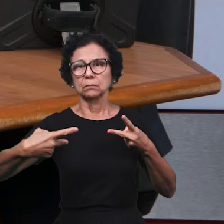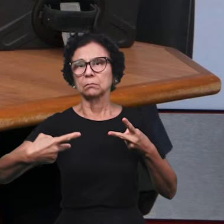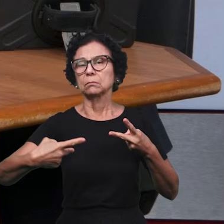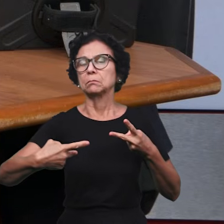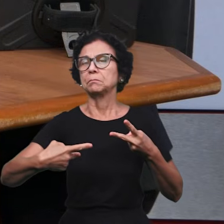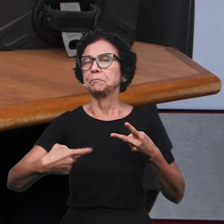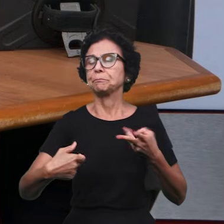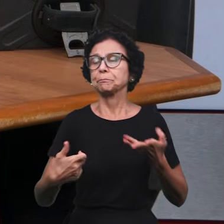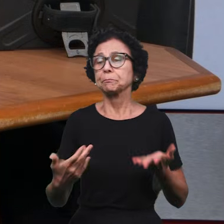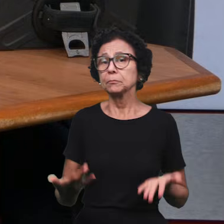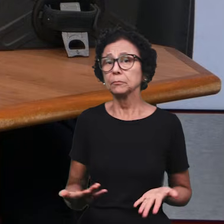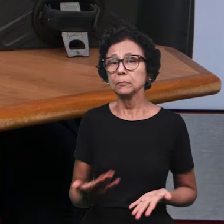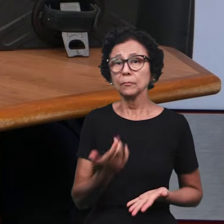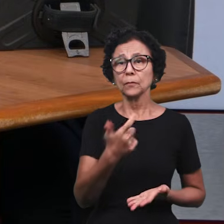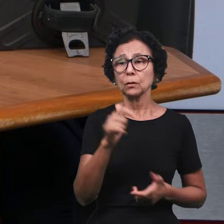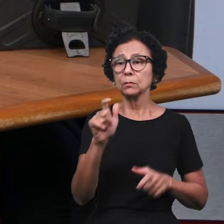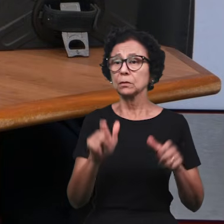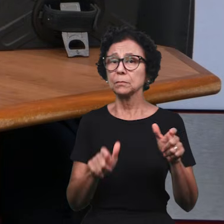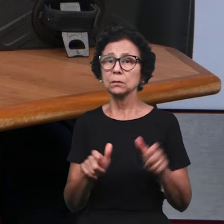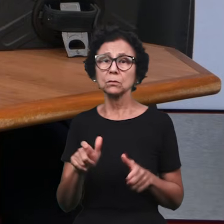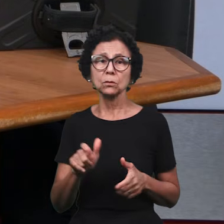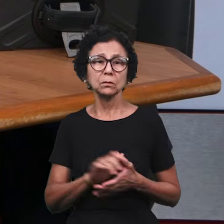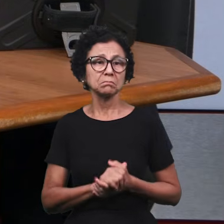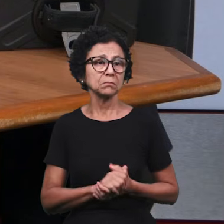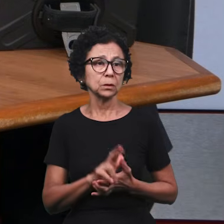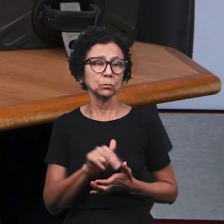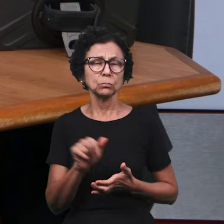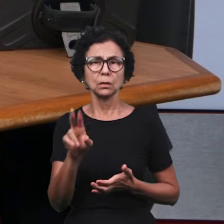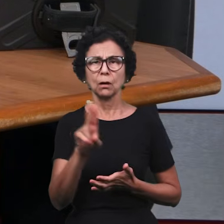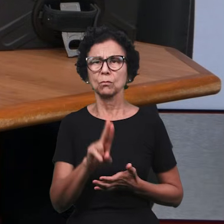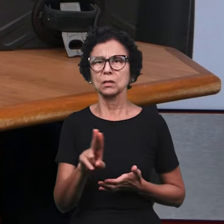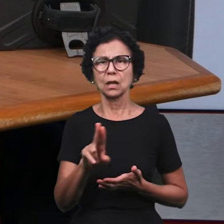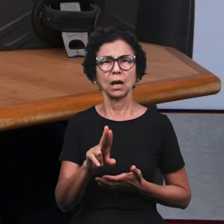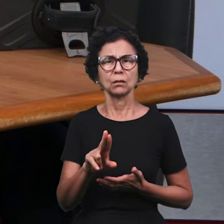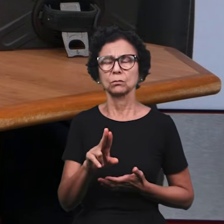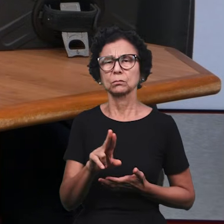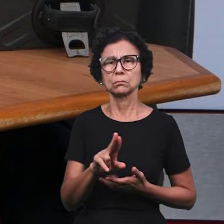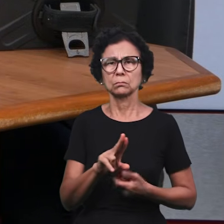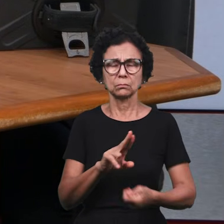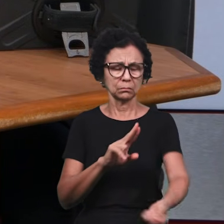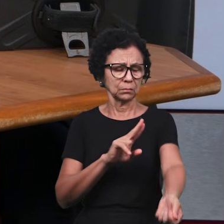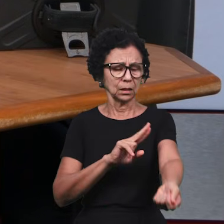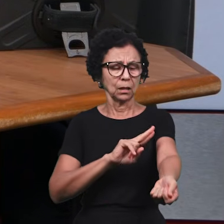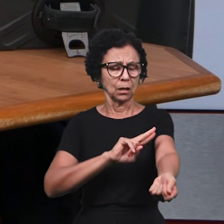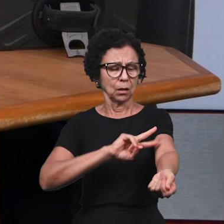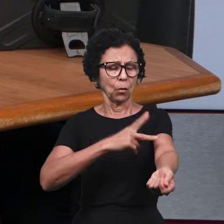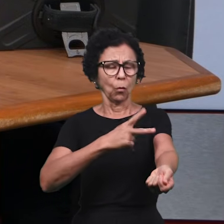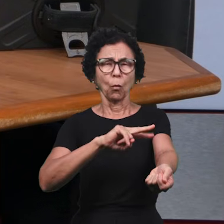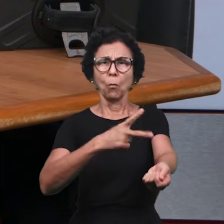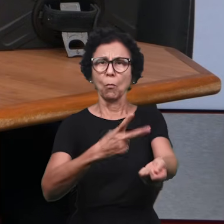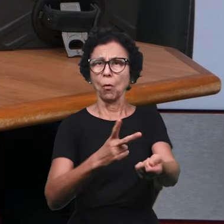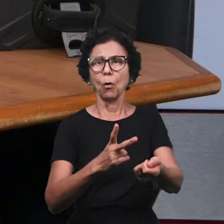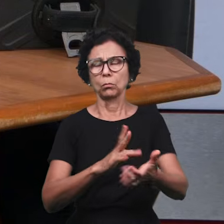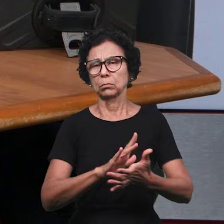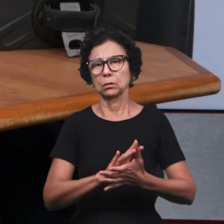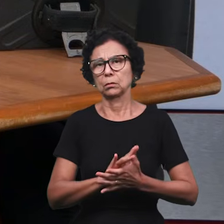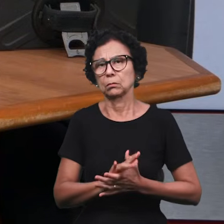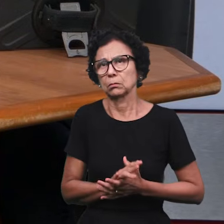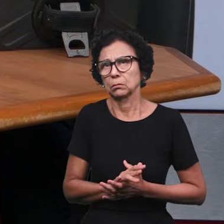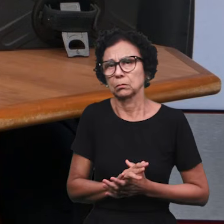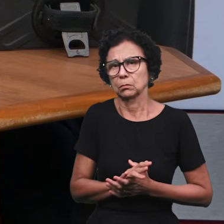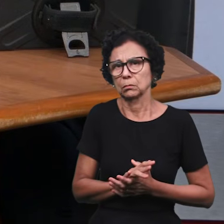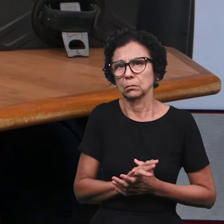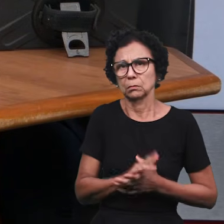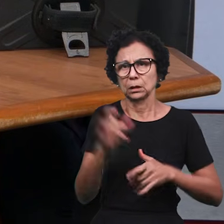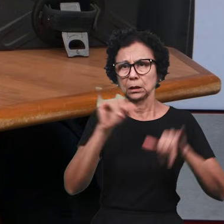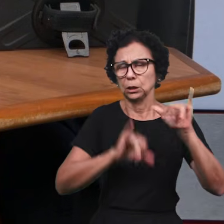tem pacientes que nunca foram expostos a nenhum hormônio, e pacientes jovens, às vezes com 23